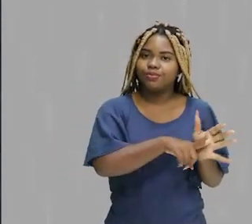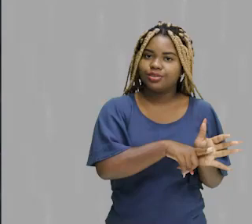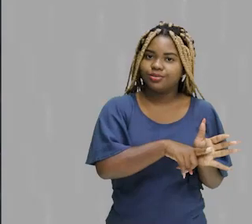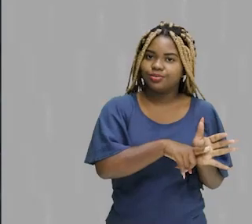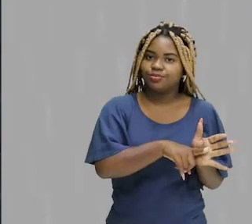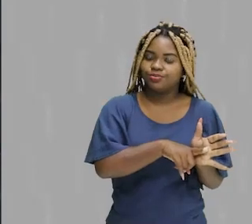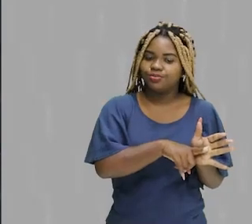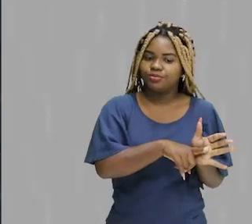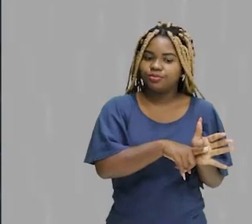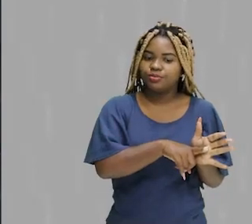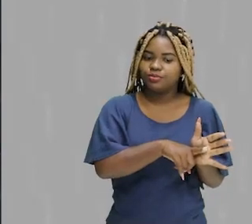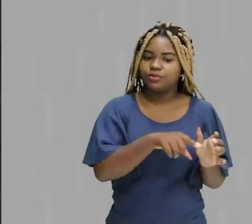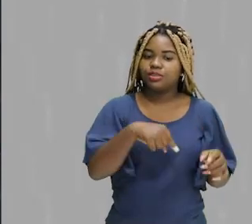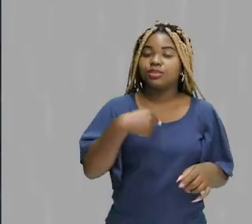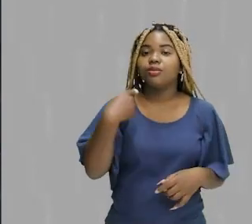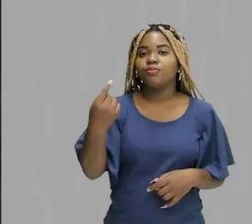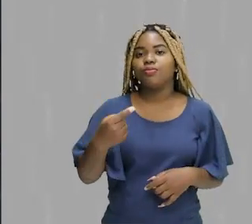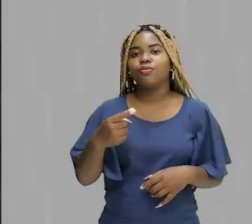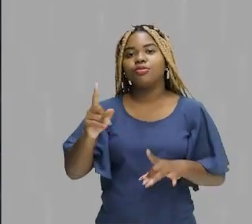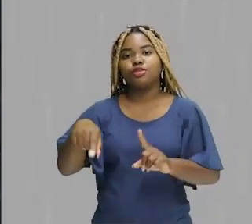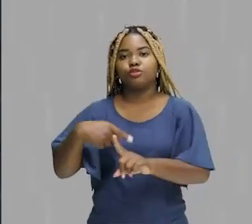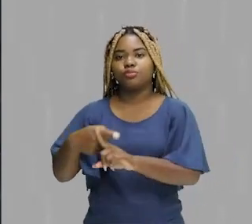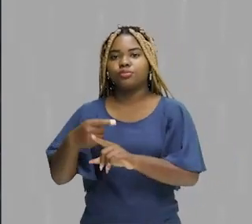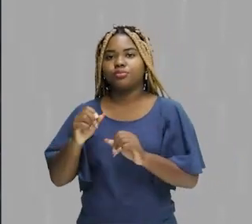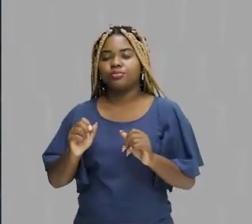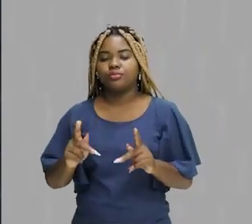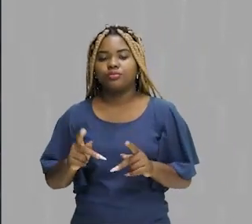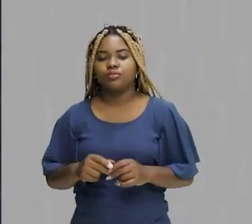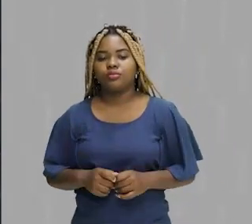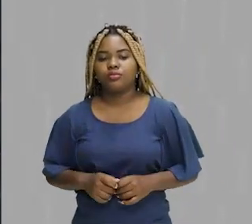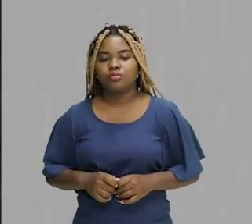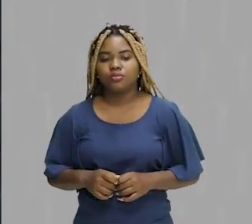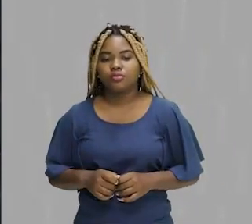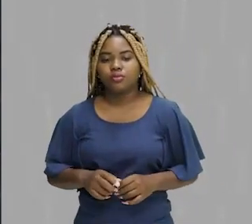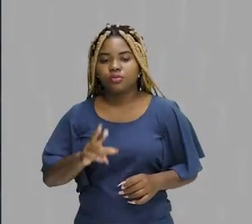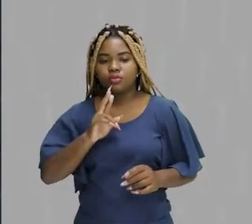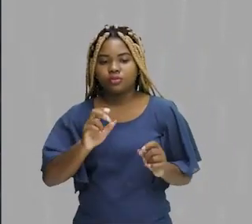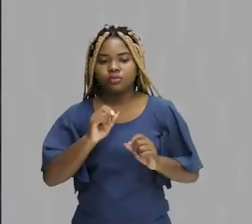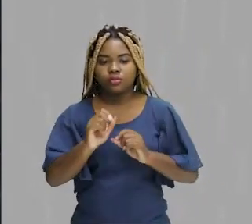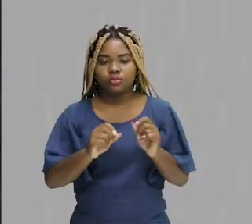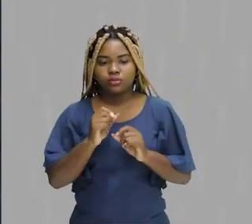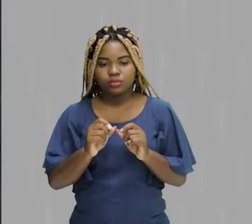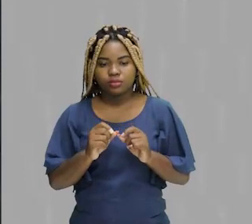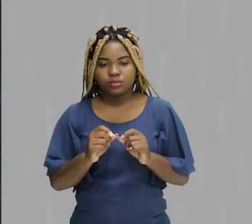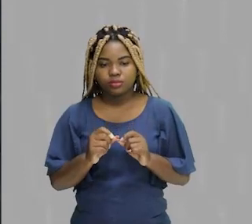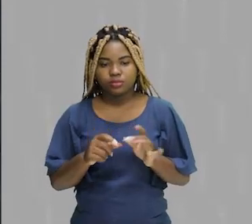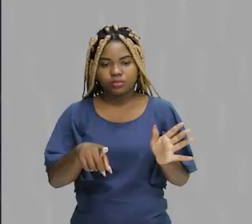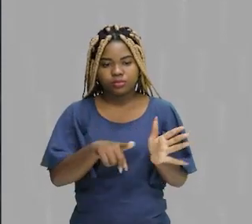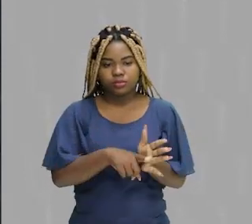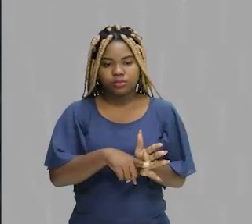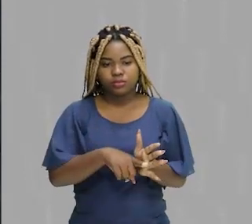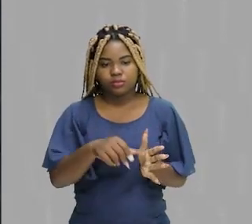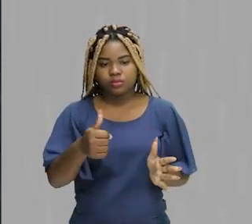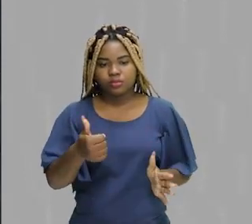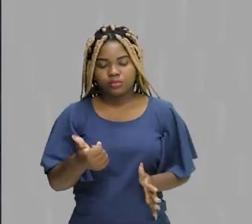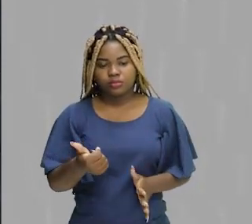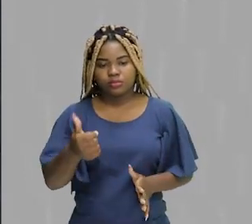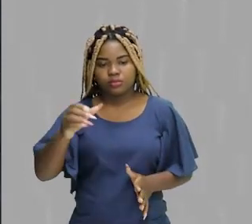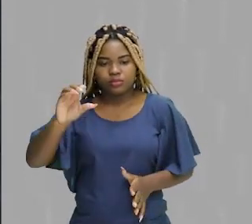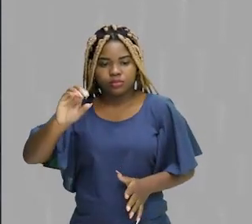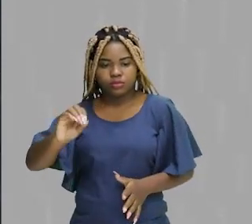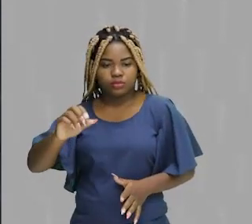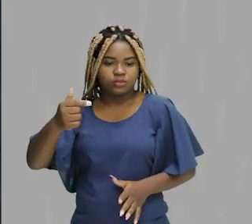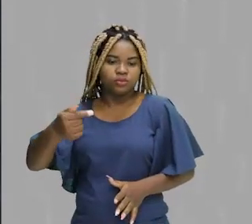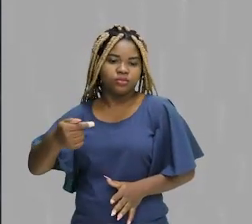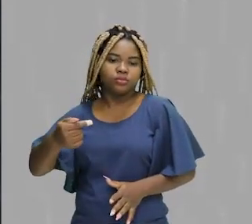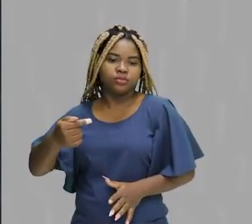em seguida, somar. Show de bola? E nós vamos ter como resultado final menos